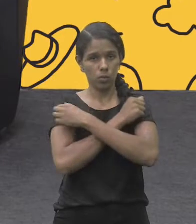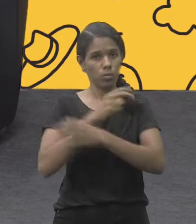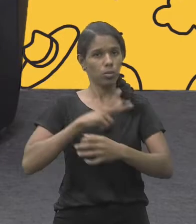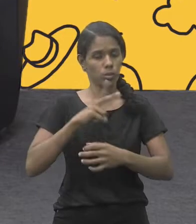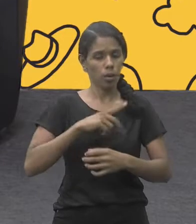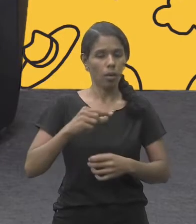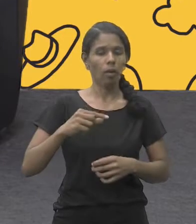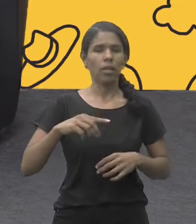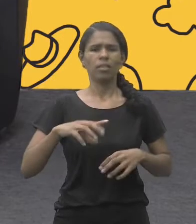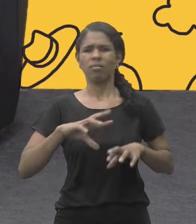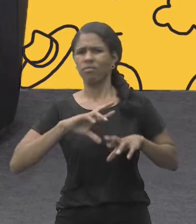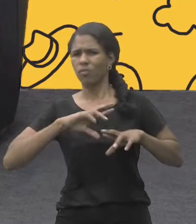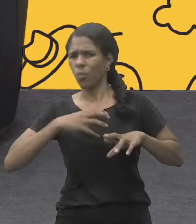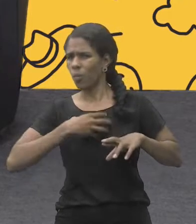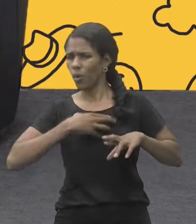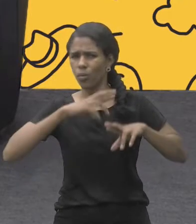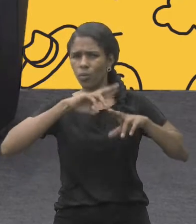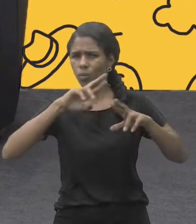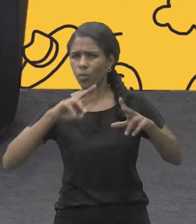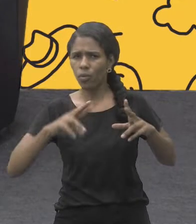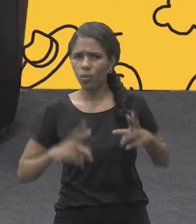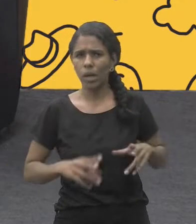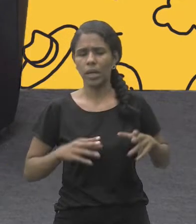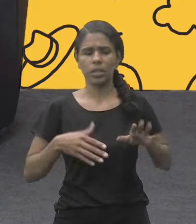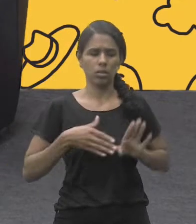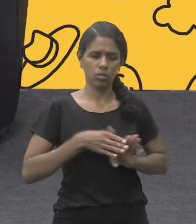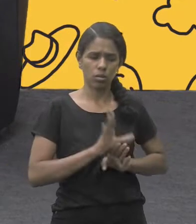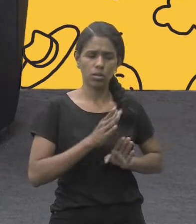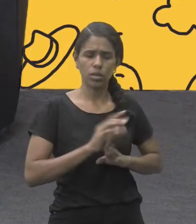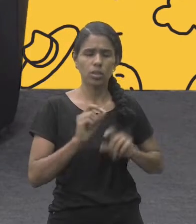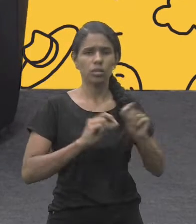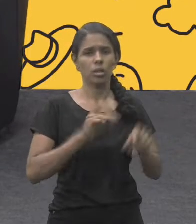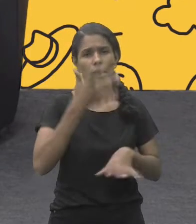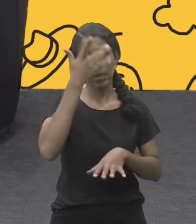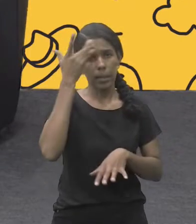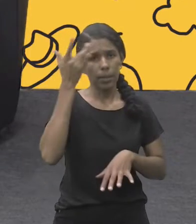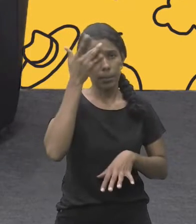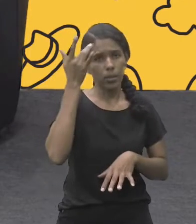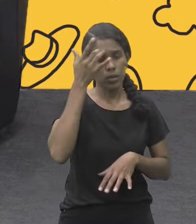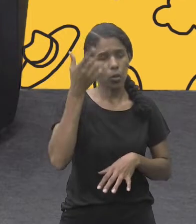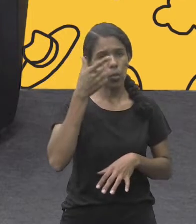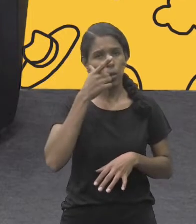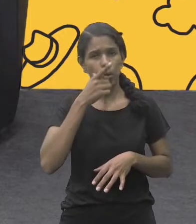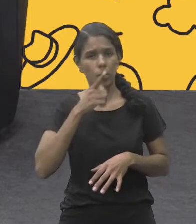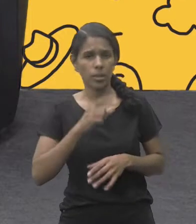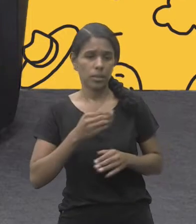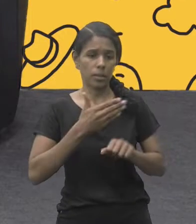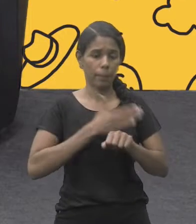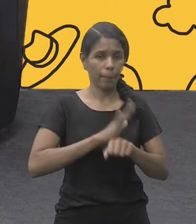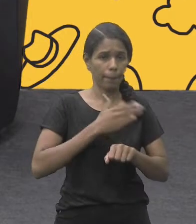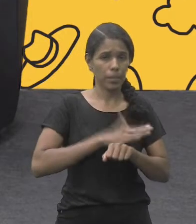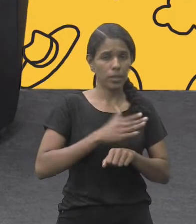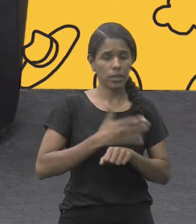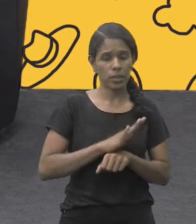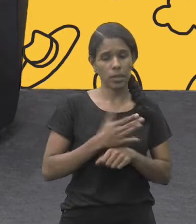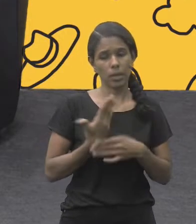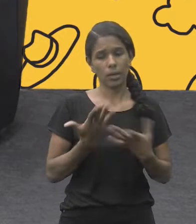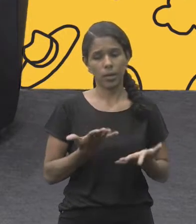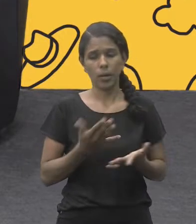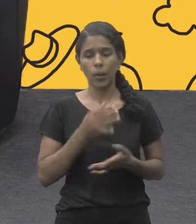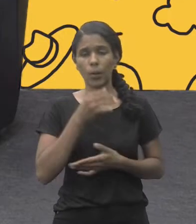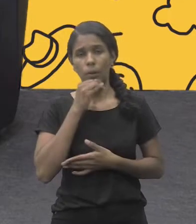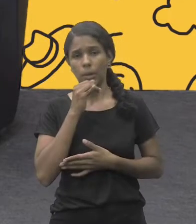que a gente usa para formar um atleta, por exemplo, para entrar num UFC, num MMA. Né? Aí você tem que treinar o